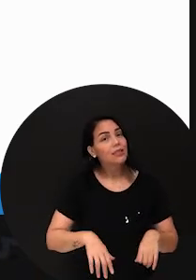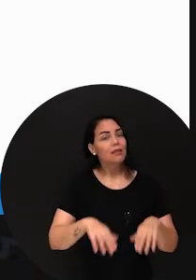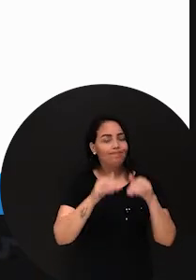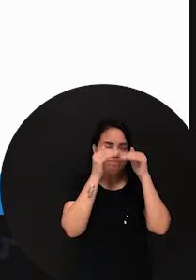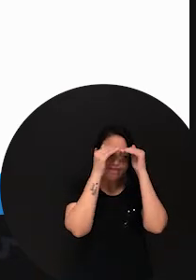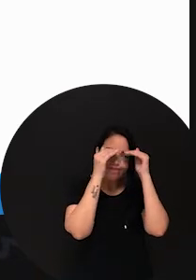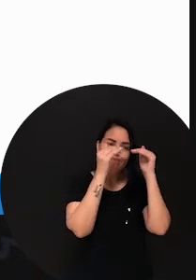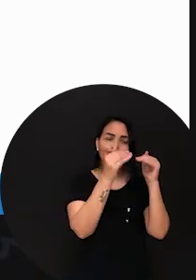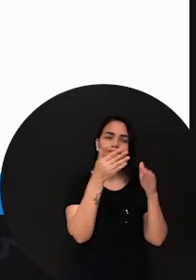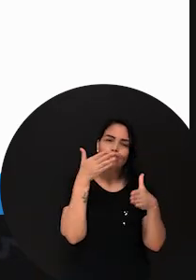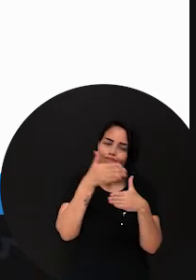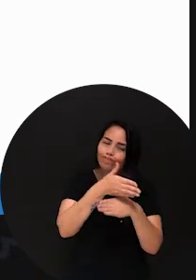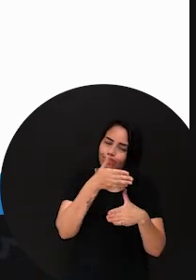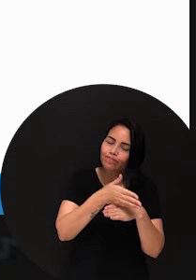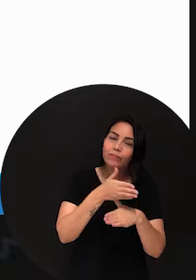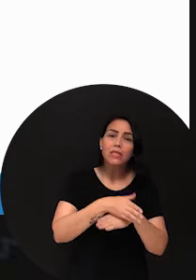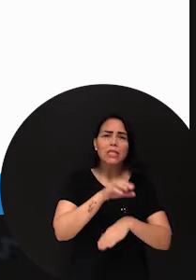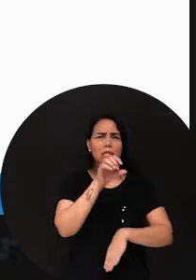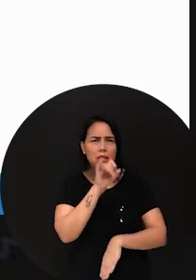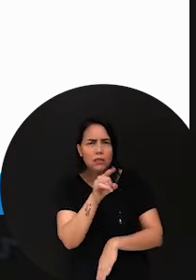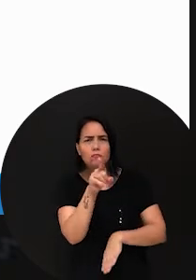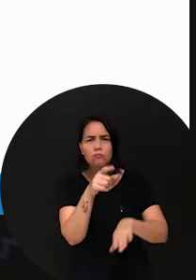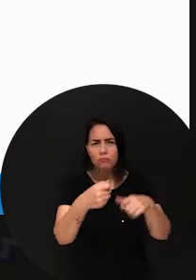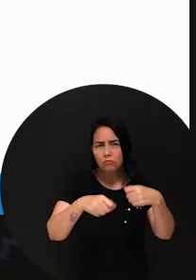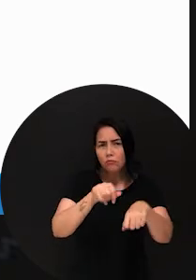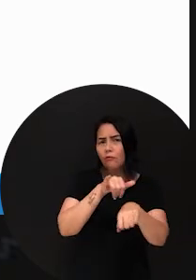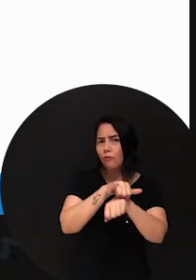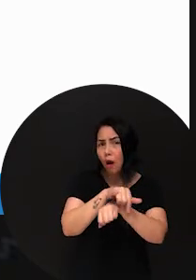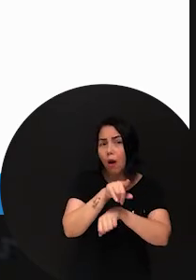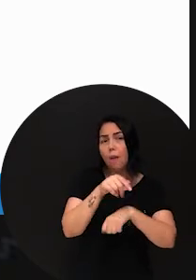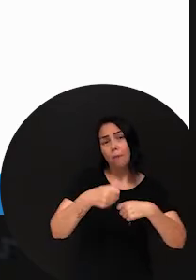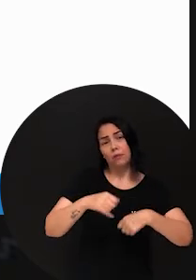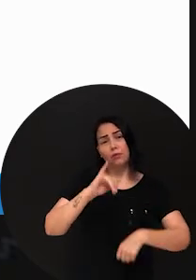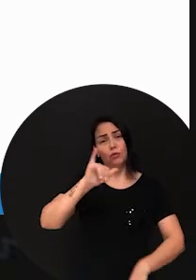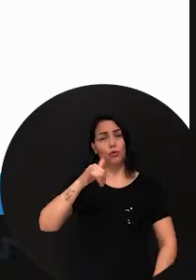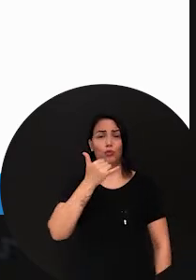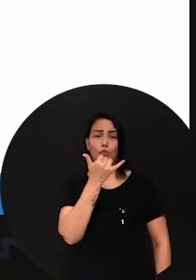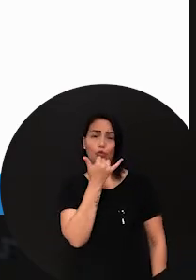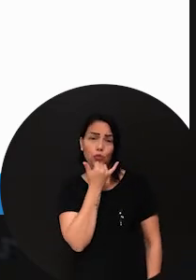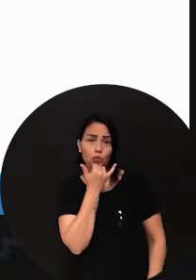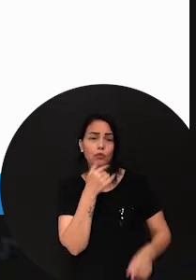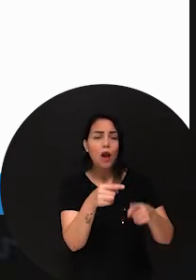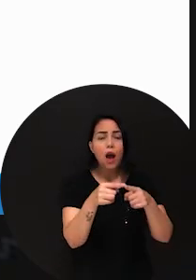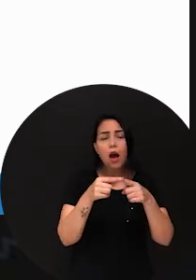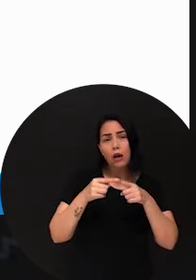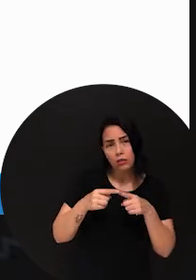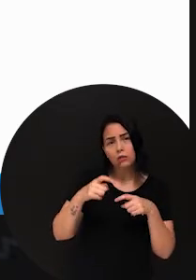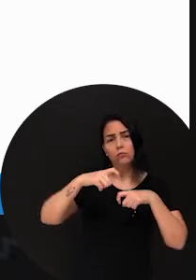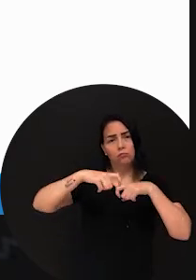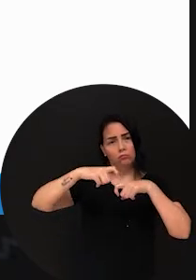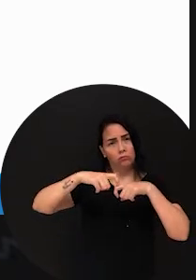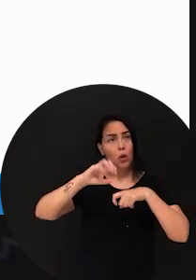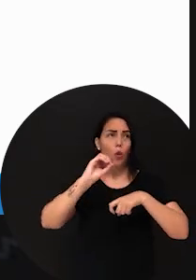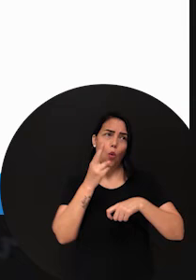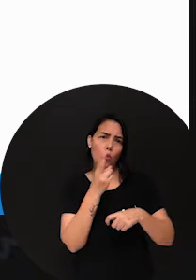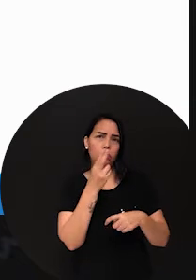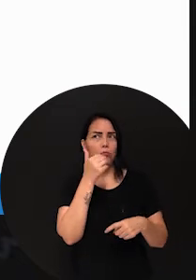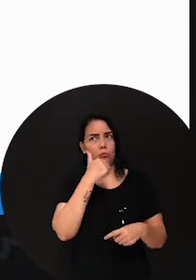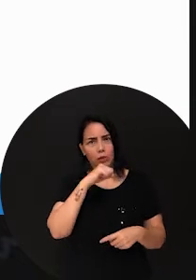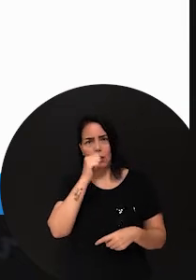se precisar faltar, precisa justificar, de preferência com atestado ou com justificativa por escrito,